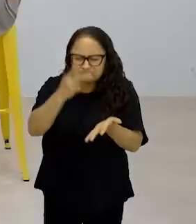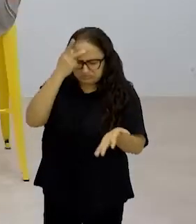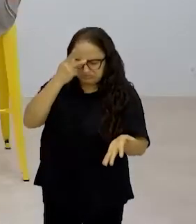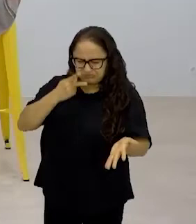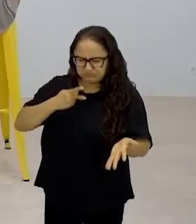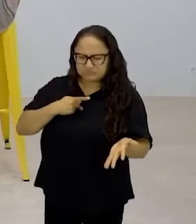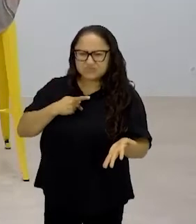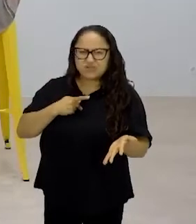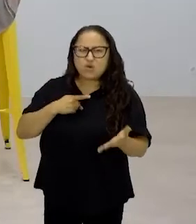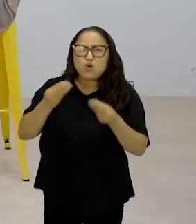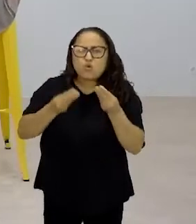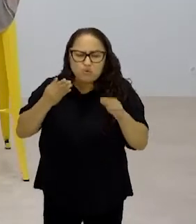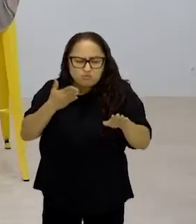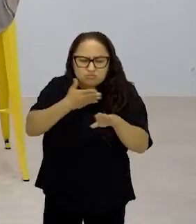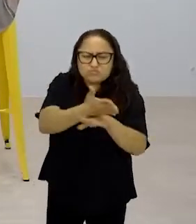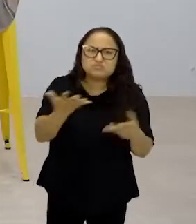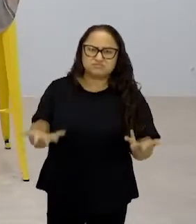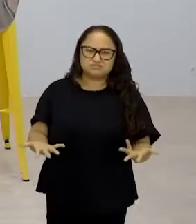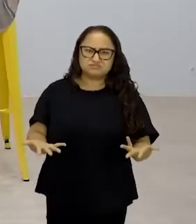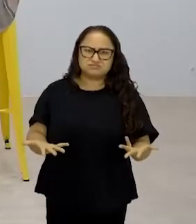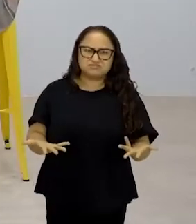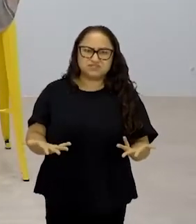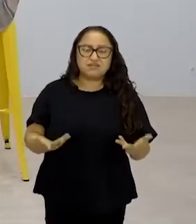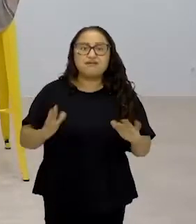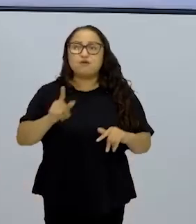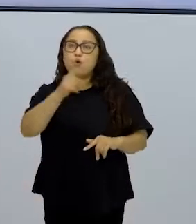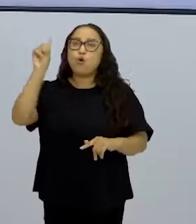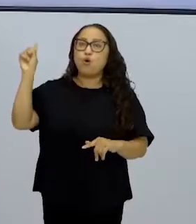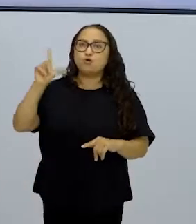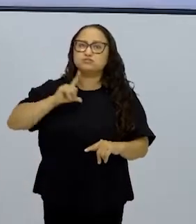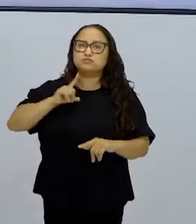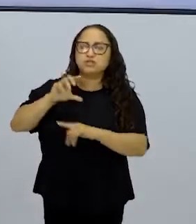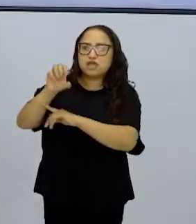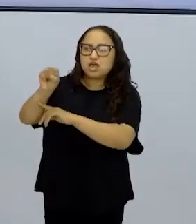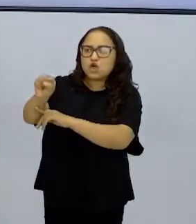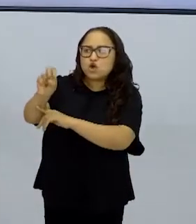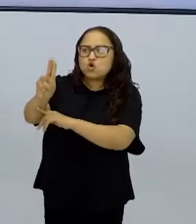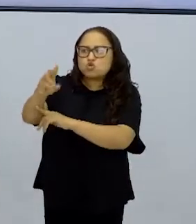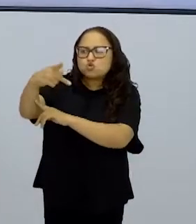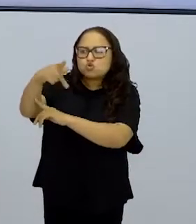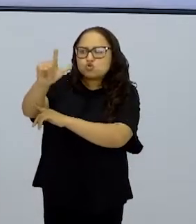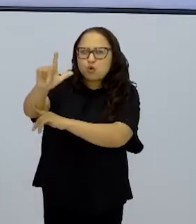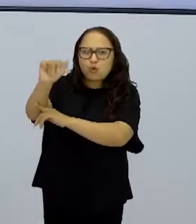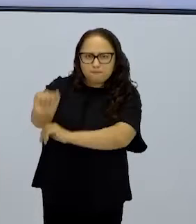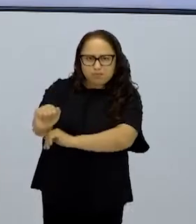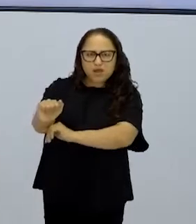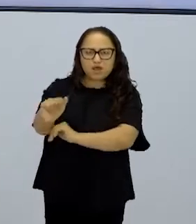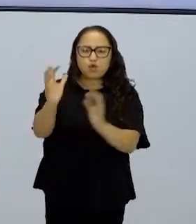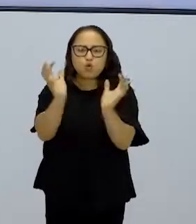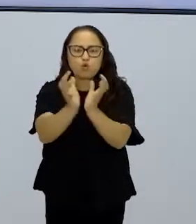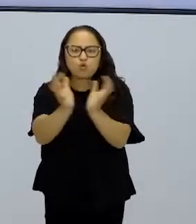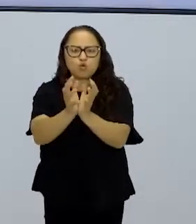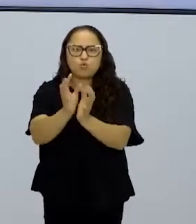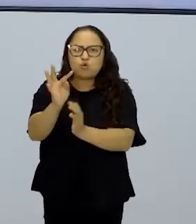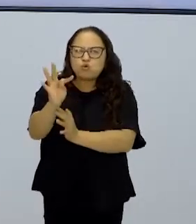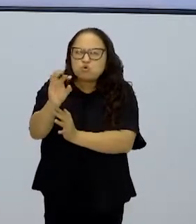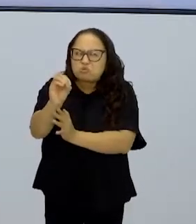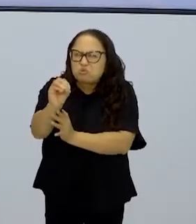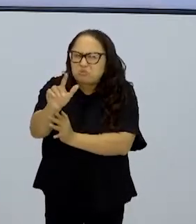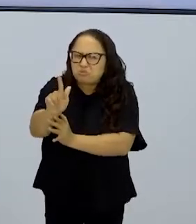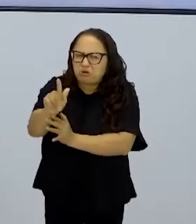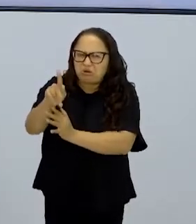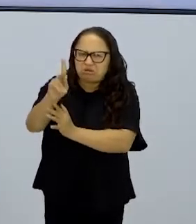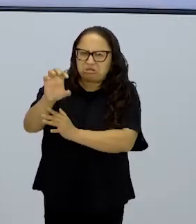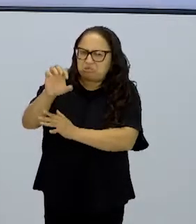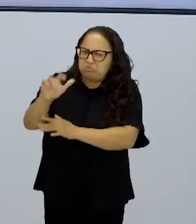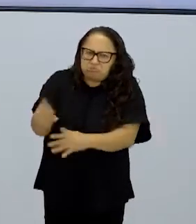de pertencimento? E a outra, né, uma música do Supla, na época com a banda Tóquio. Supla é o amor da minha vida. Thiago também é muito fã de